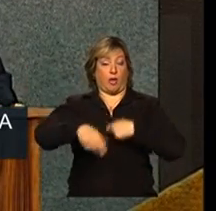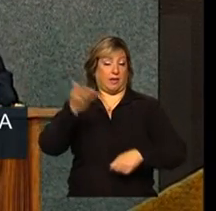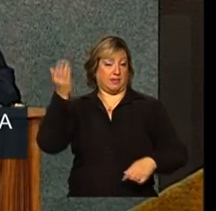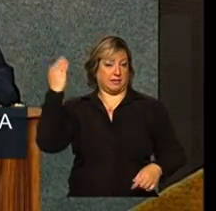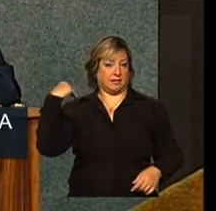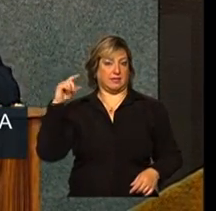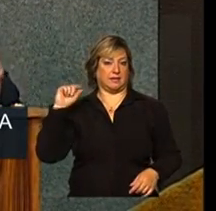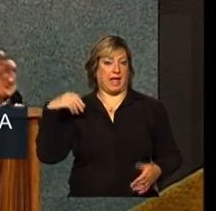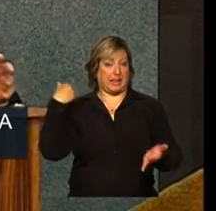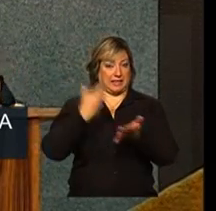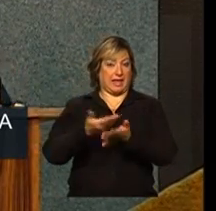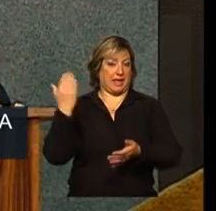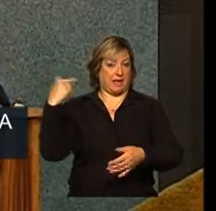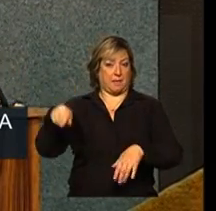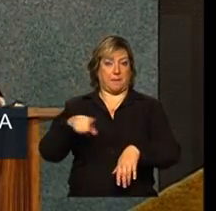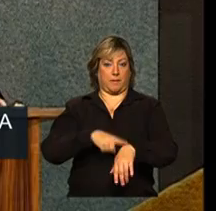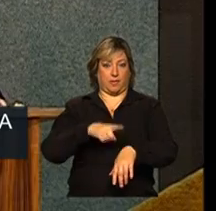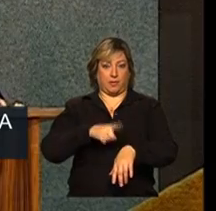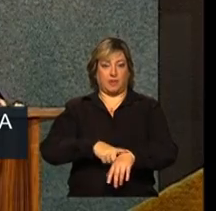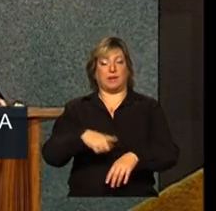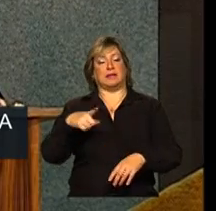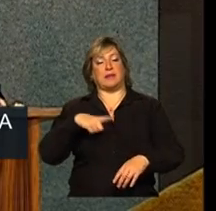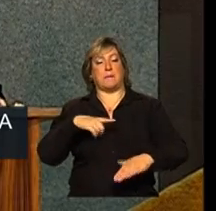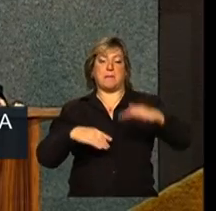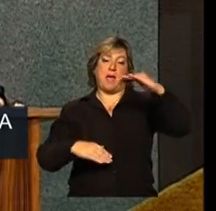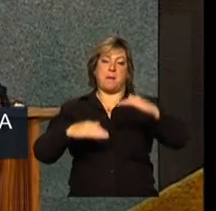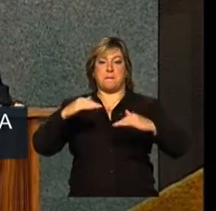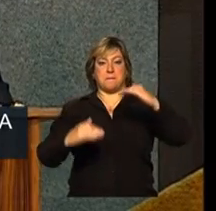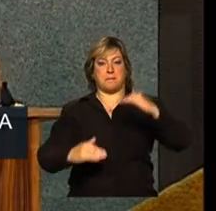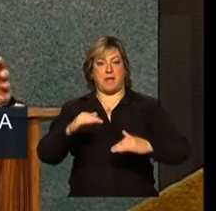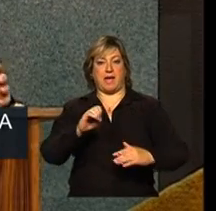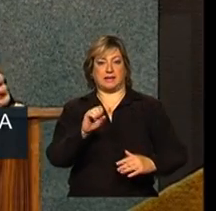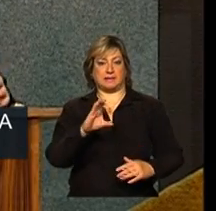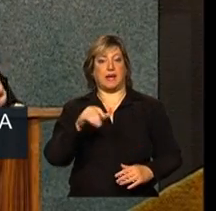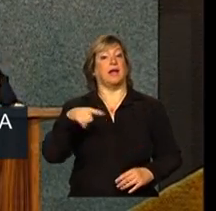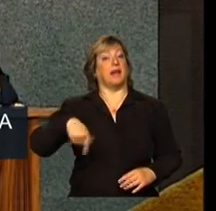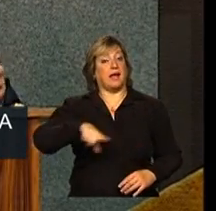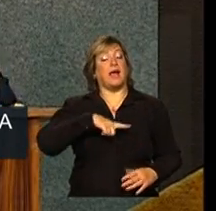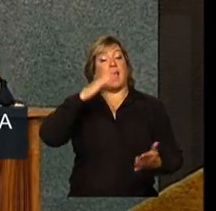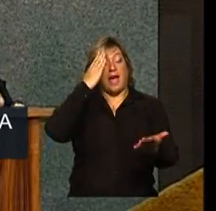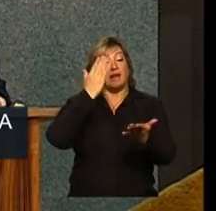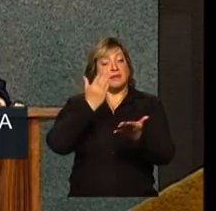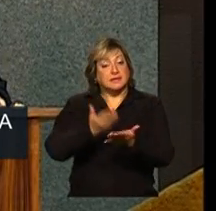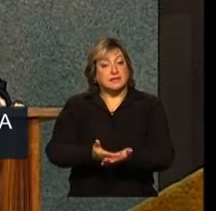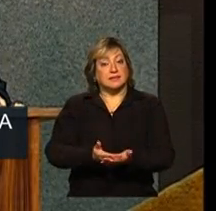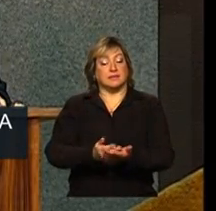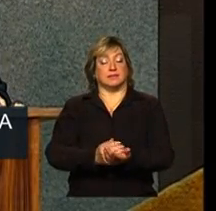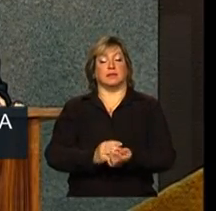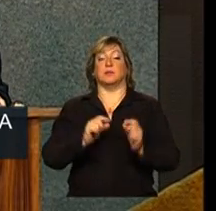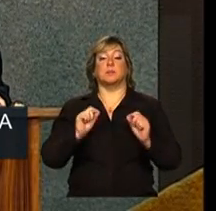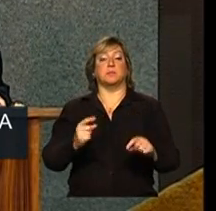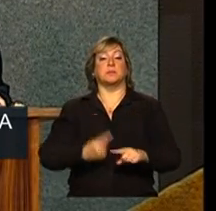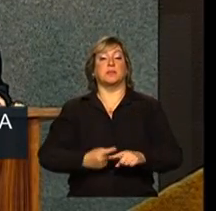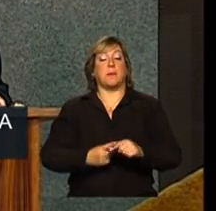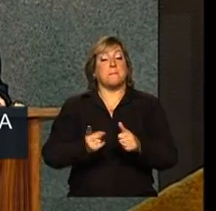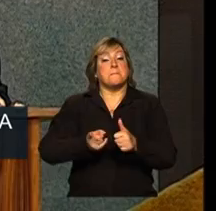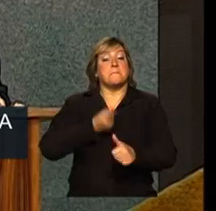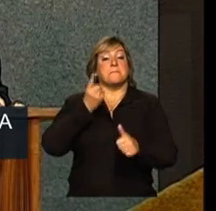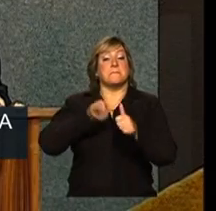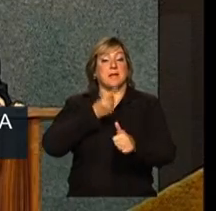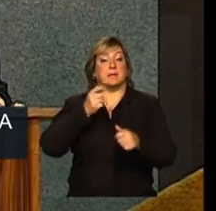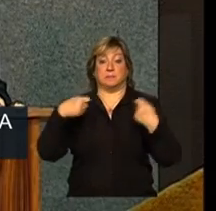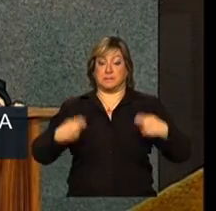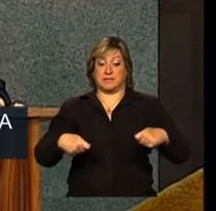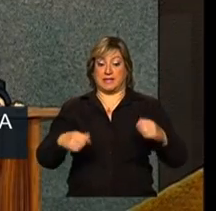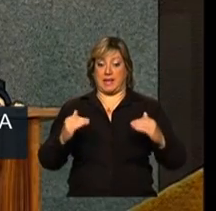com maior ou menor escala, ela acreditava, ela partia do pressuposto de que, primeiro, era